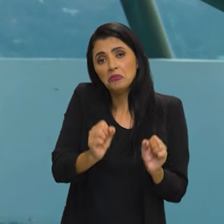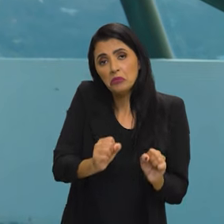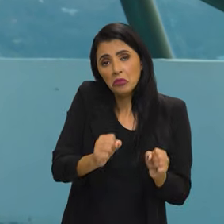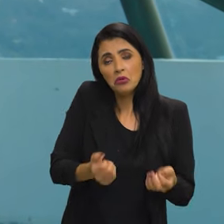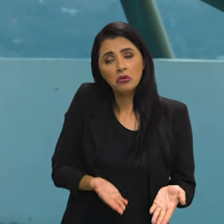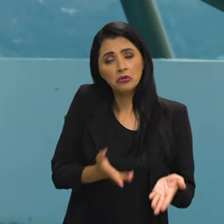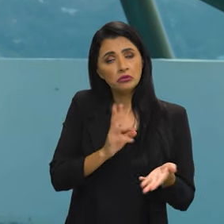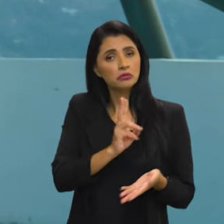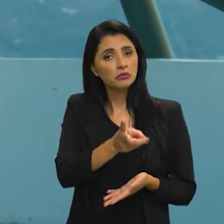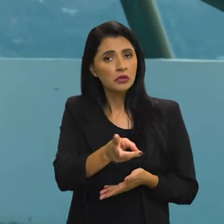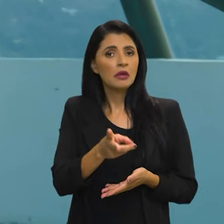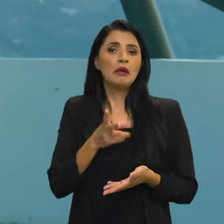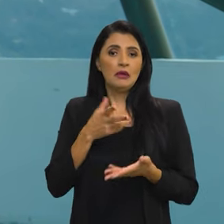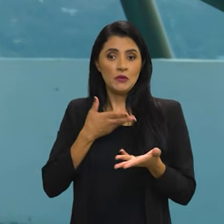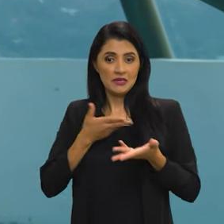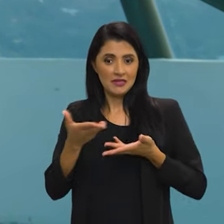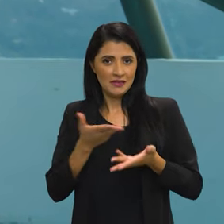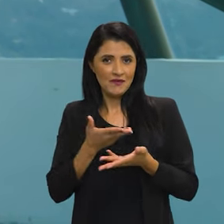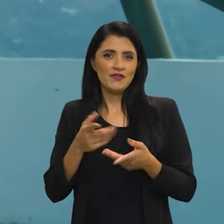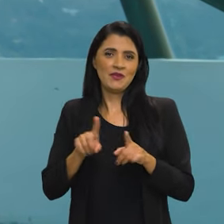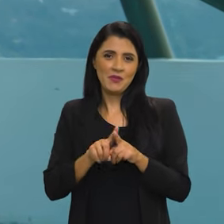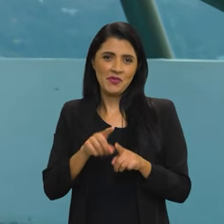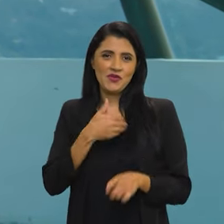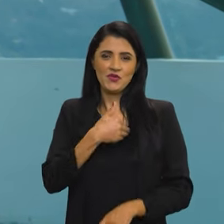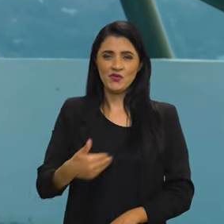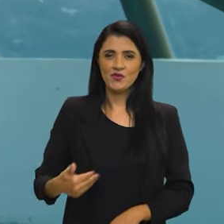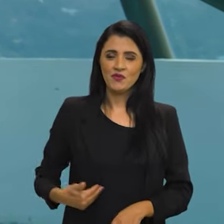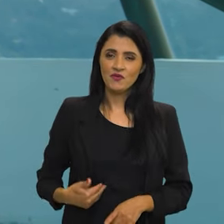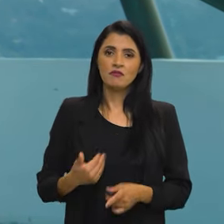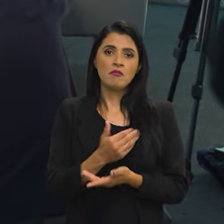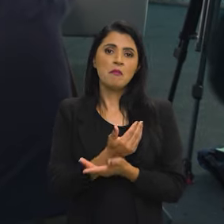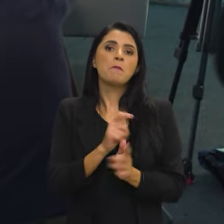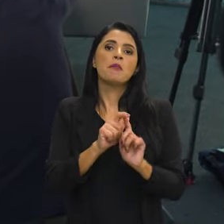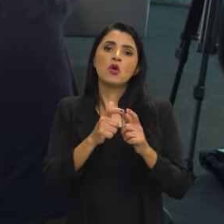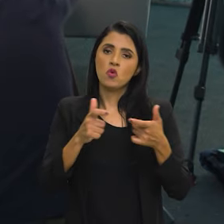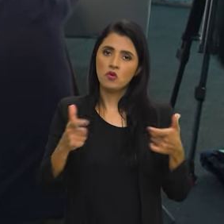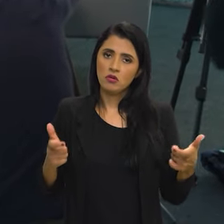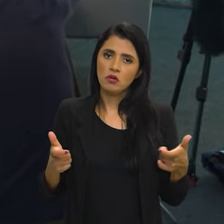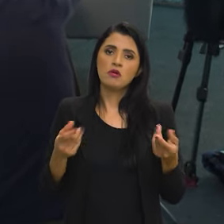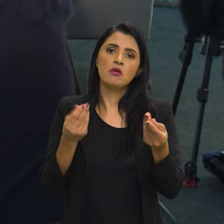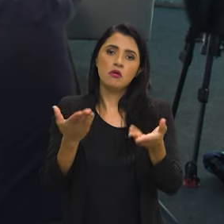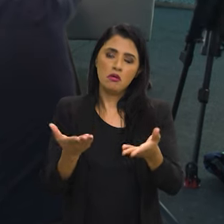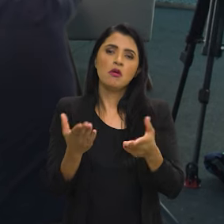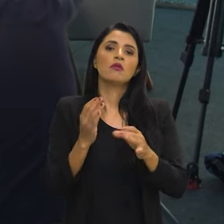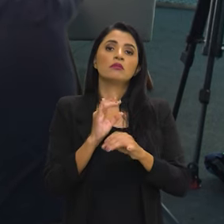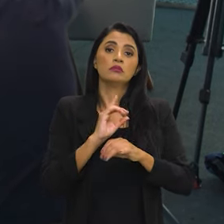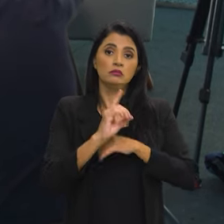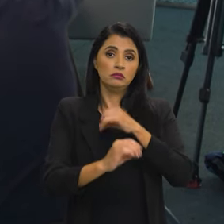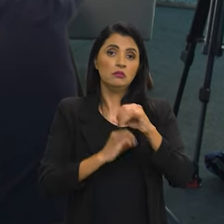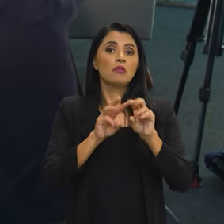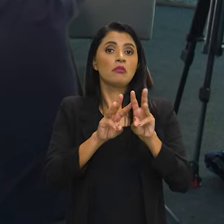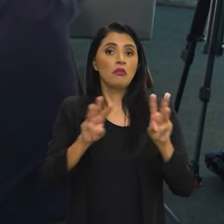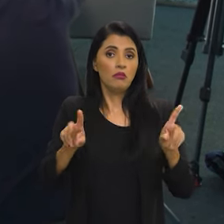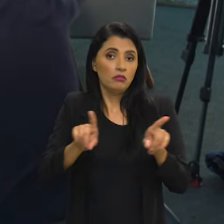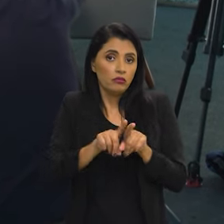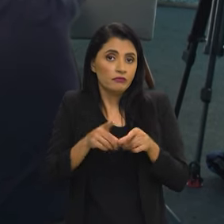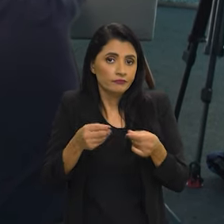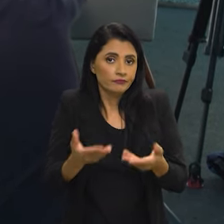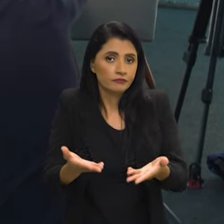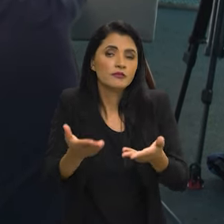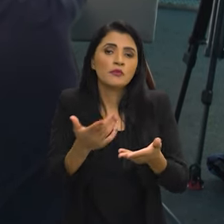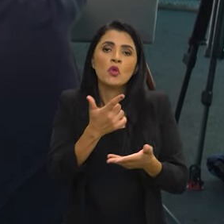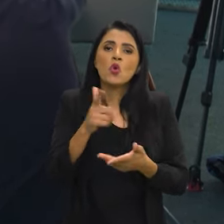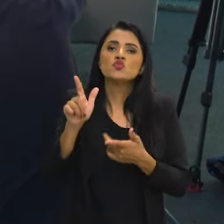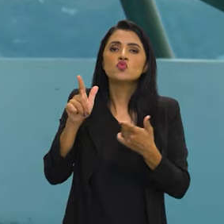família, levar os serviços hoje do governo, que muita parte deles são ofertados de forma digital, e